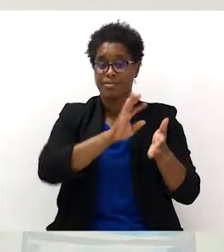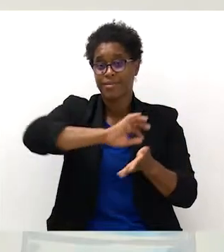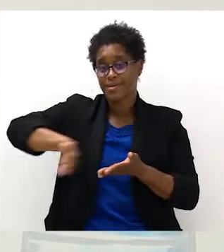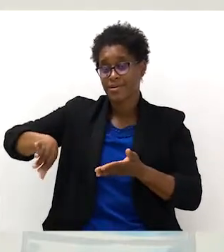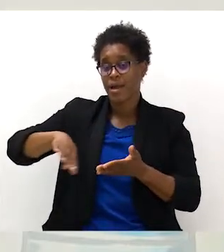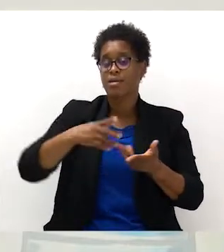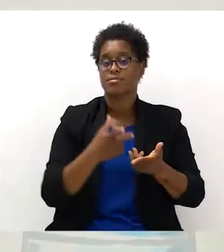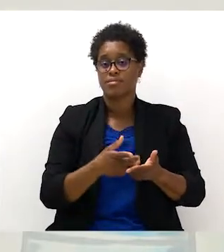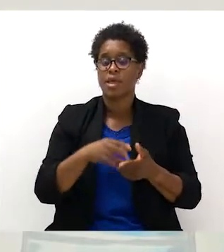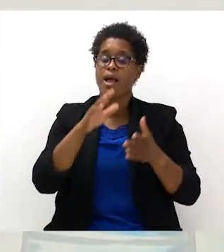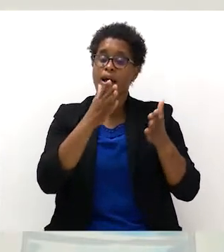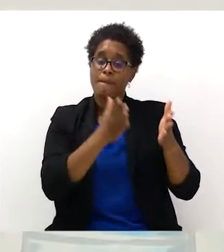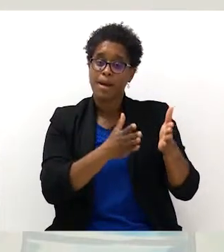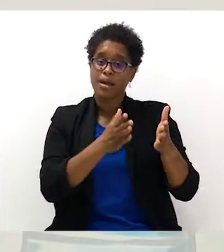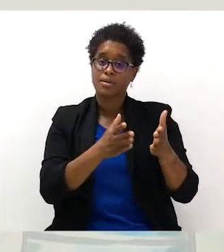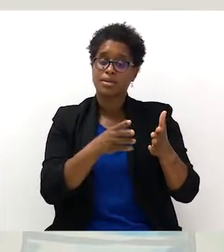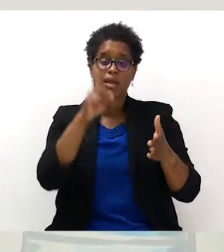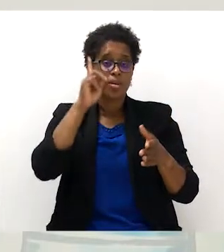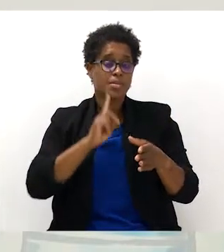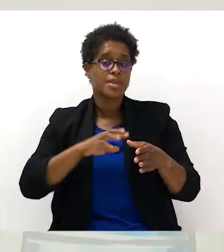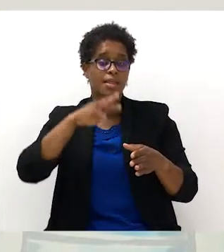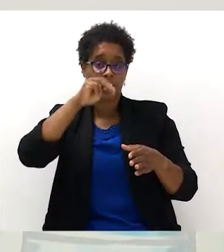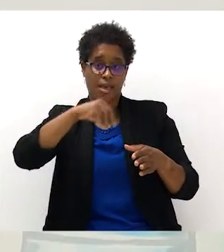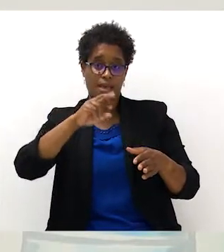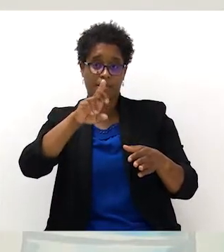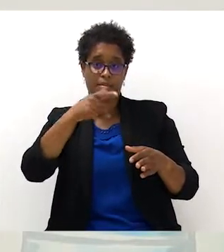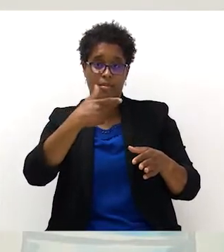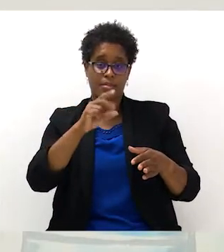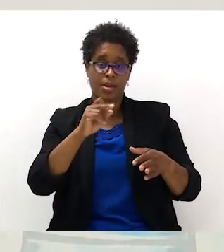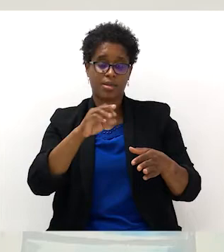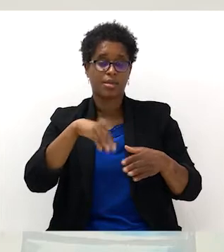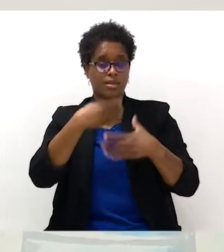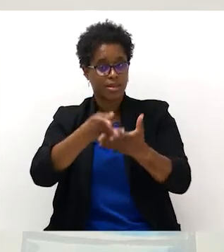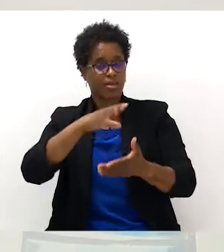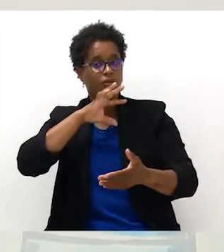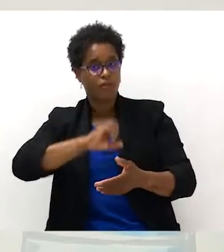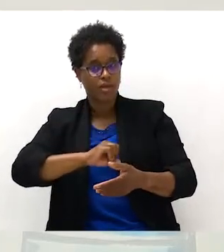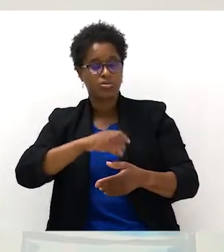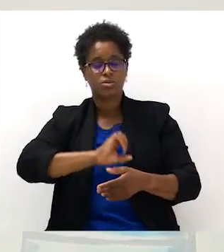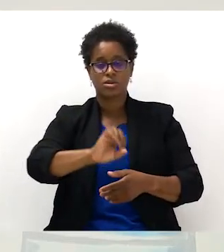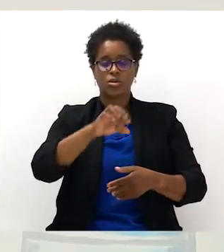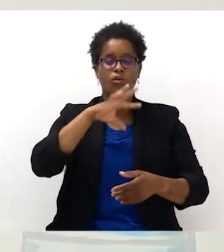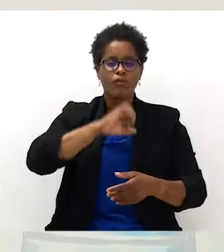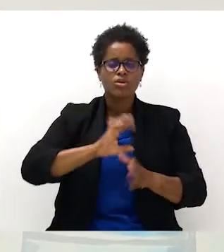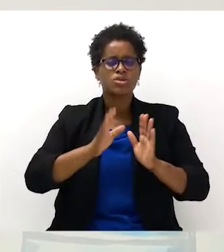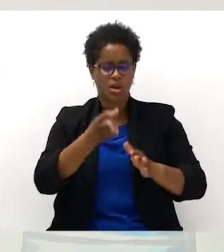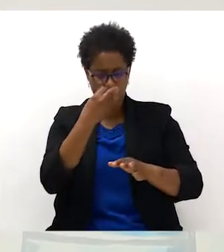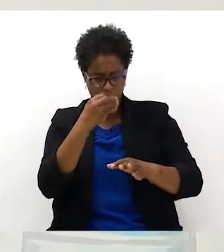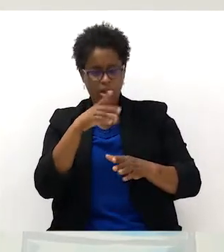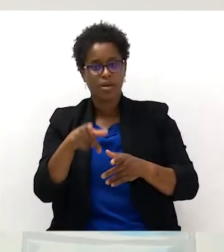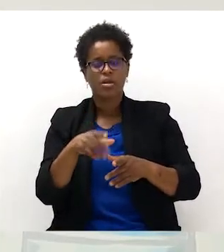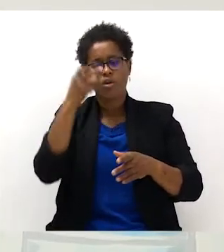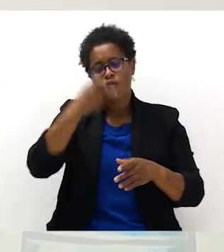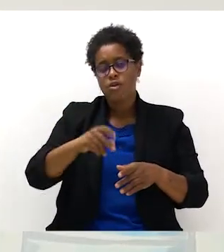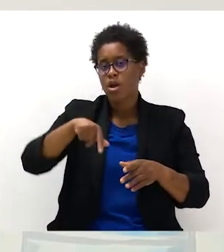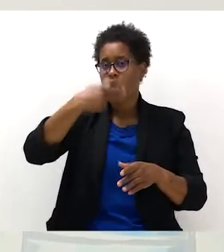ou seja, a parte que a Marta ofereceu aos seus filhos. Os filhos já comeram esta parte. E ficou a